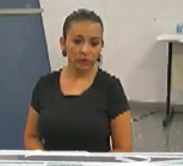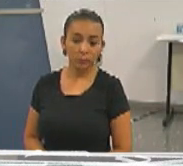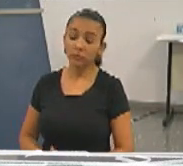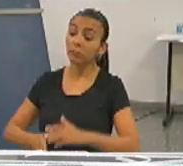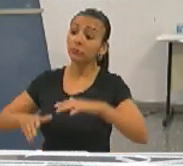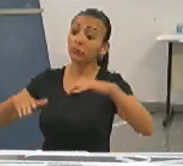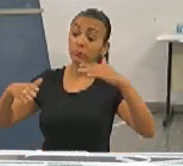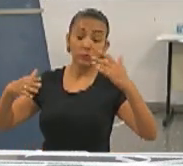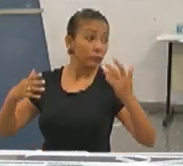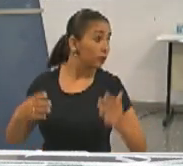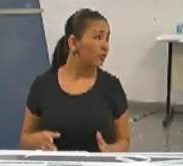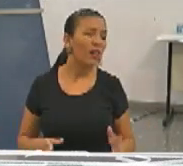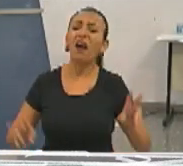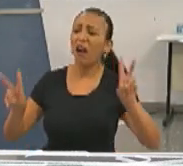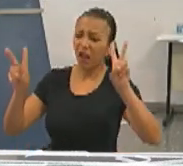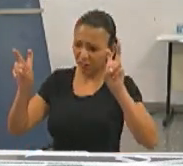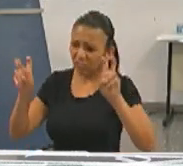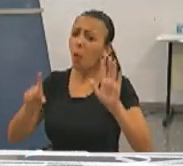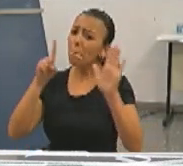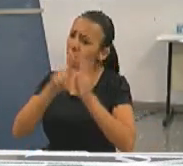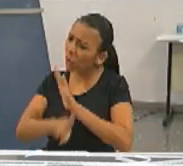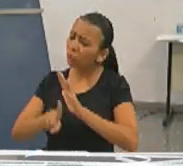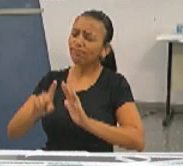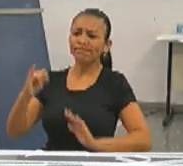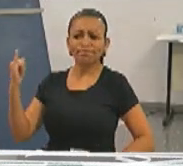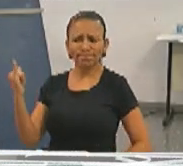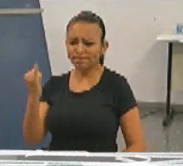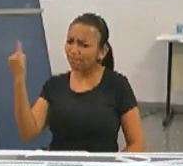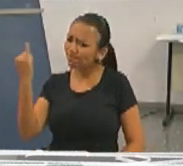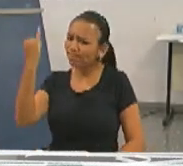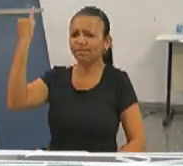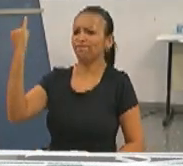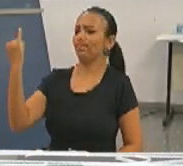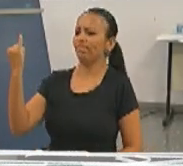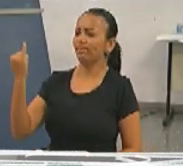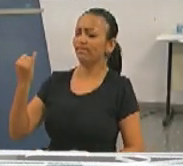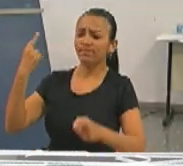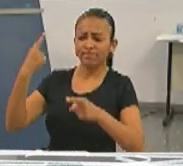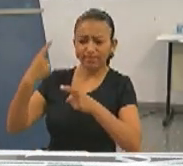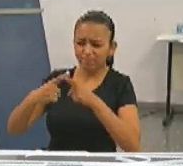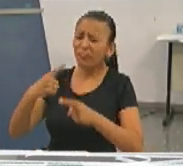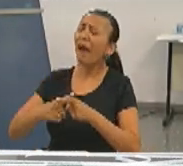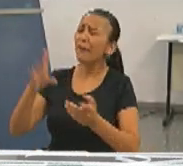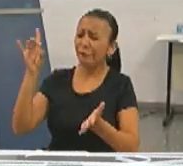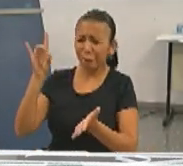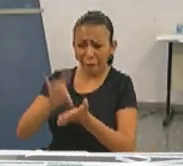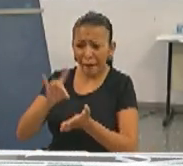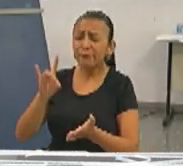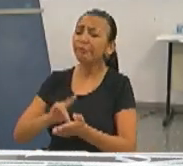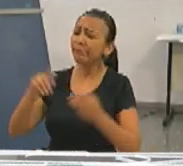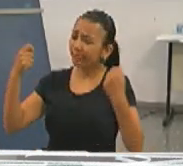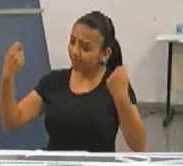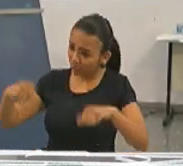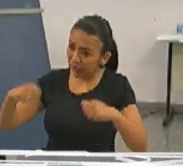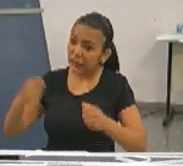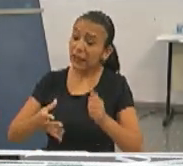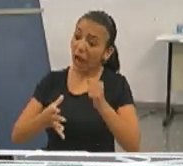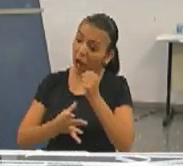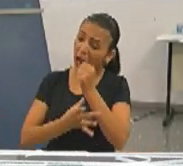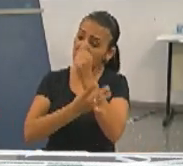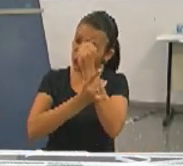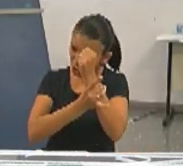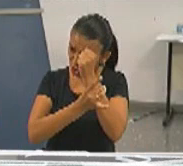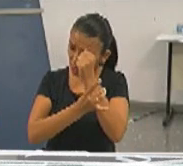Alexandre, seu questionamento é extremamente pertinente e importante, né? De fato, precisamos garantir,